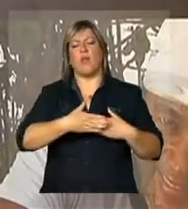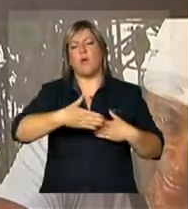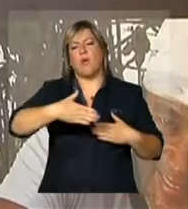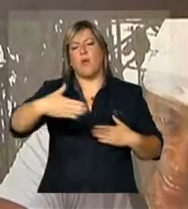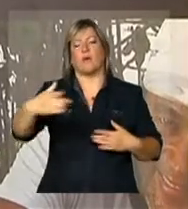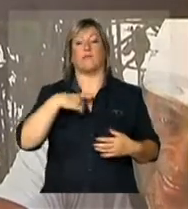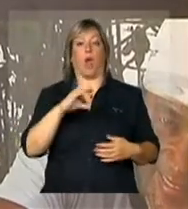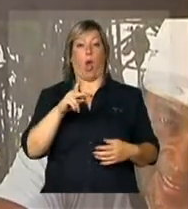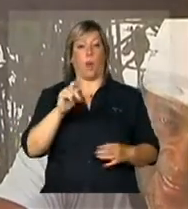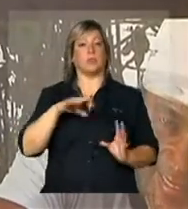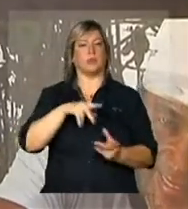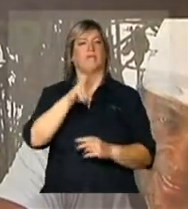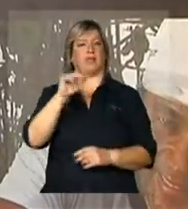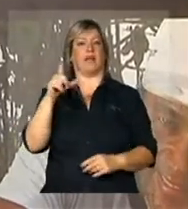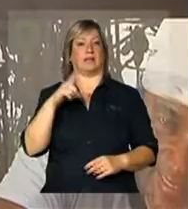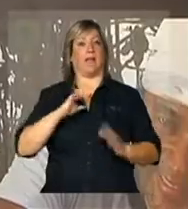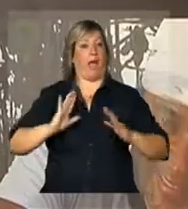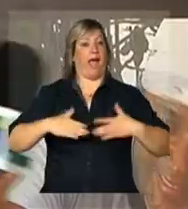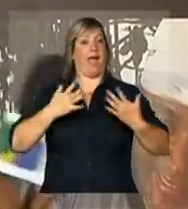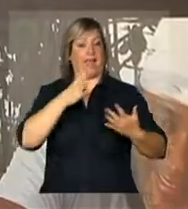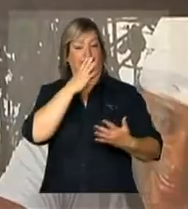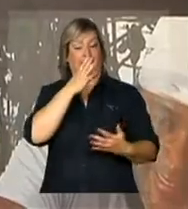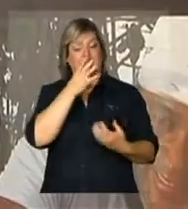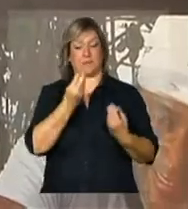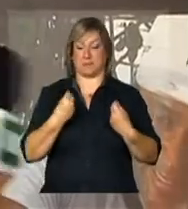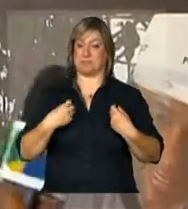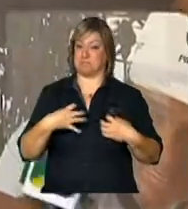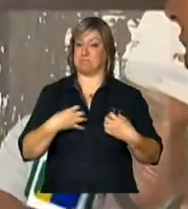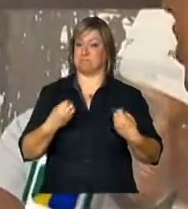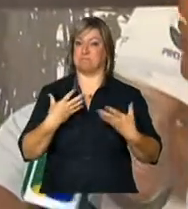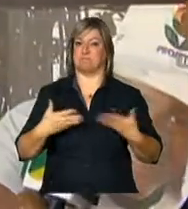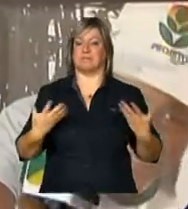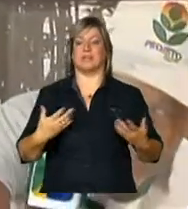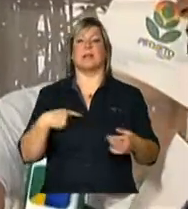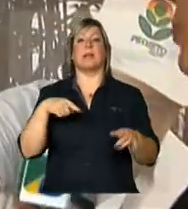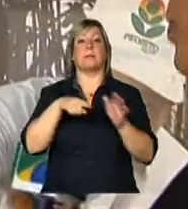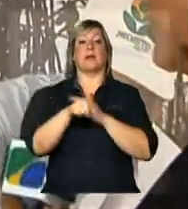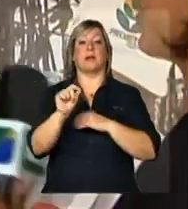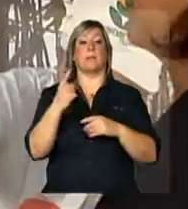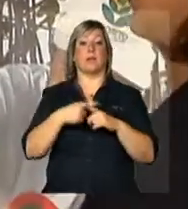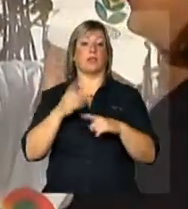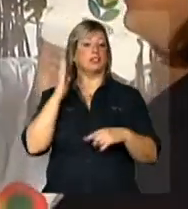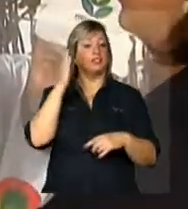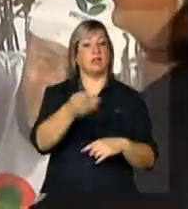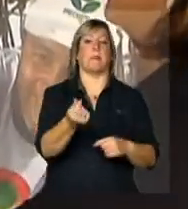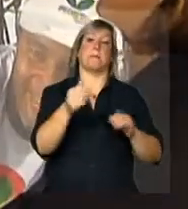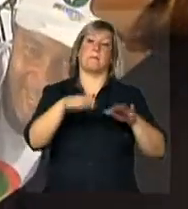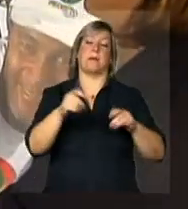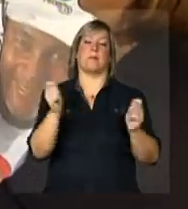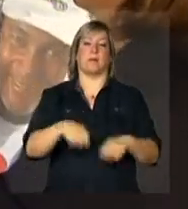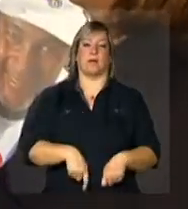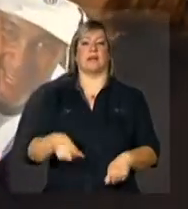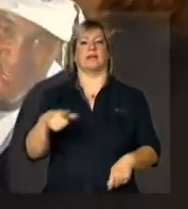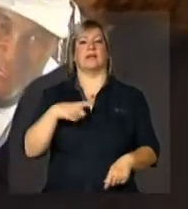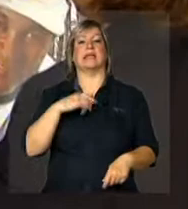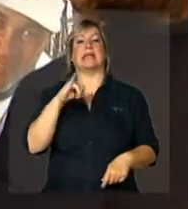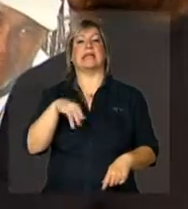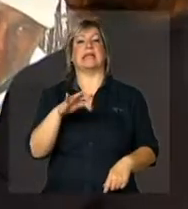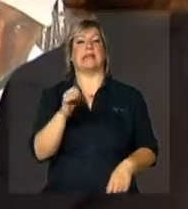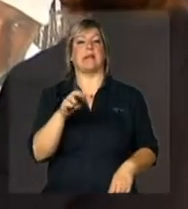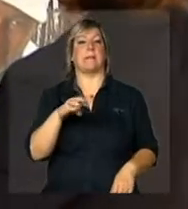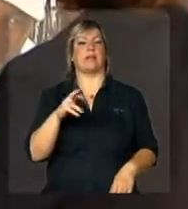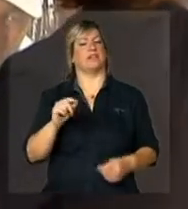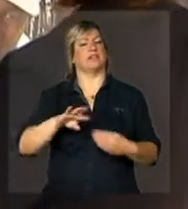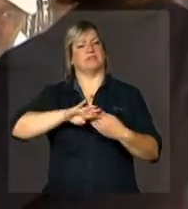na Copa do Mundo, nós vamos ter gratas surpresas. Eu estou muito animado. E sem intermediários, o preço pode cair. E o intermediário tem que virar um parceiro e